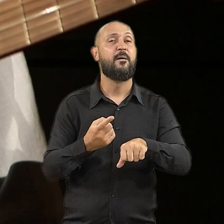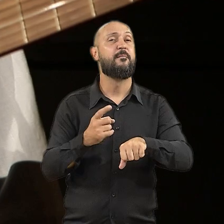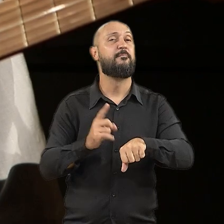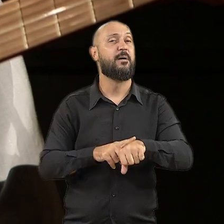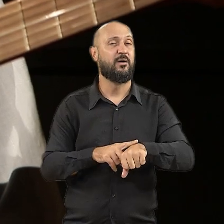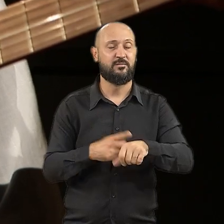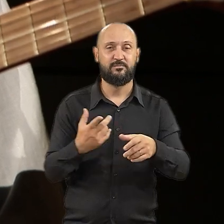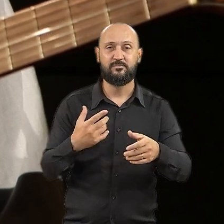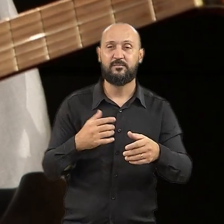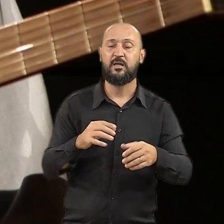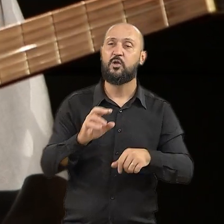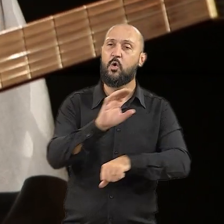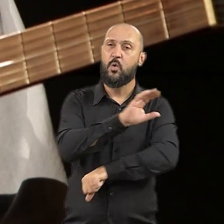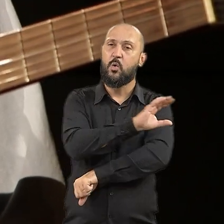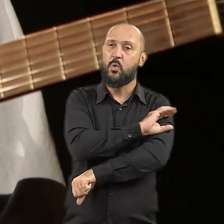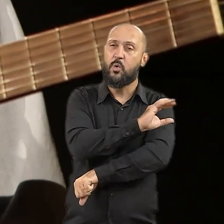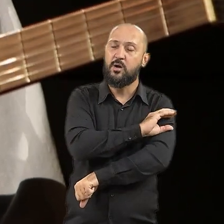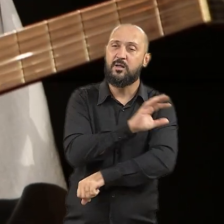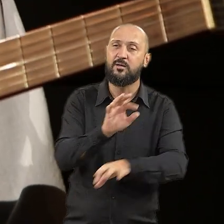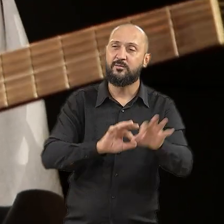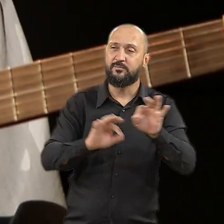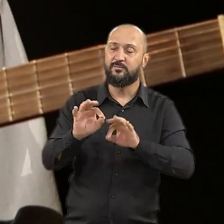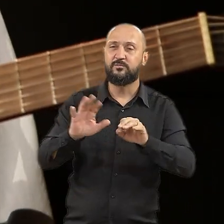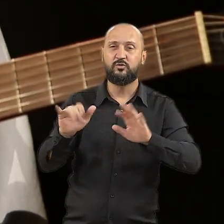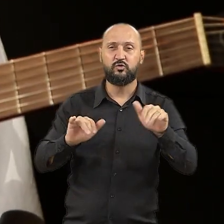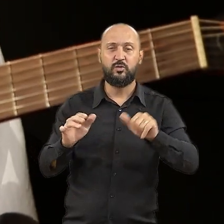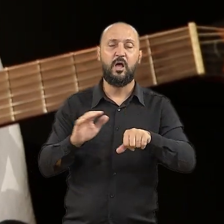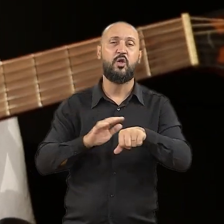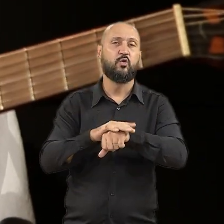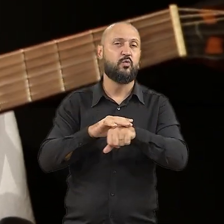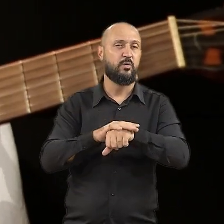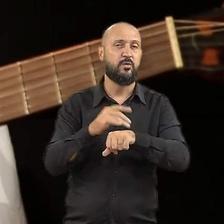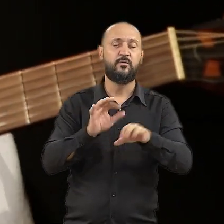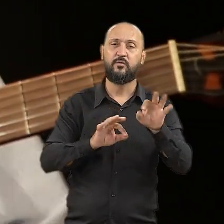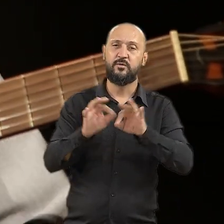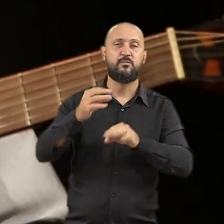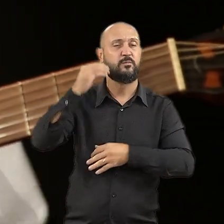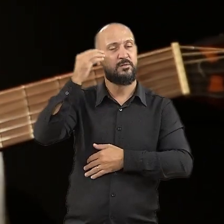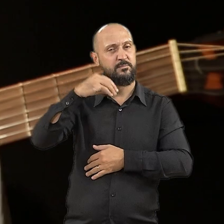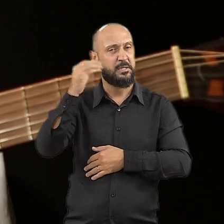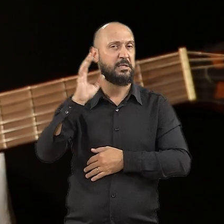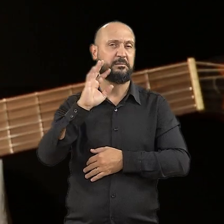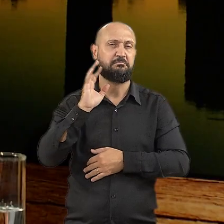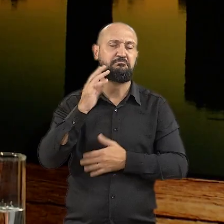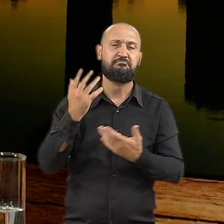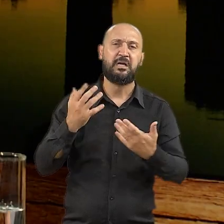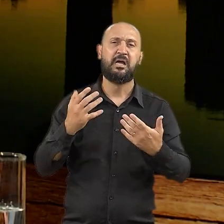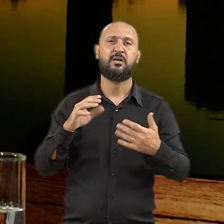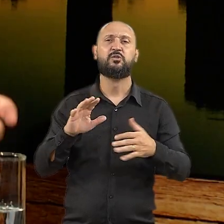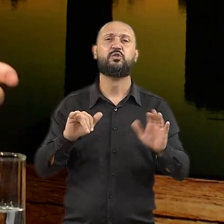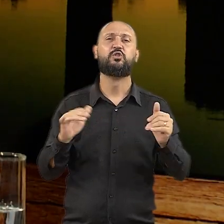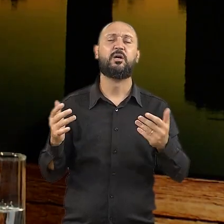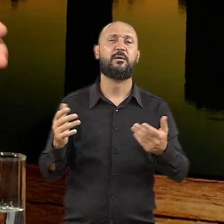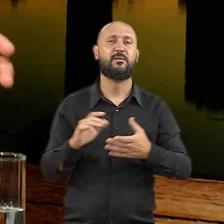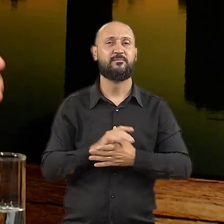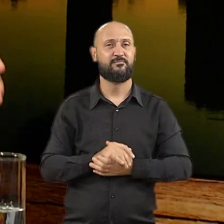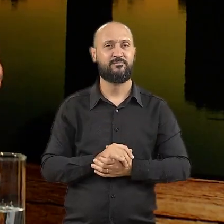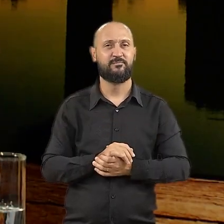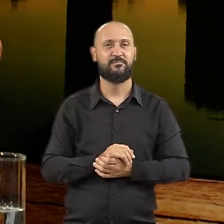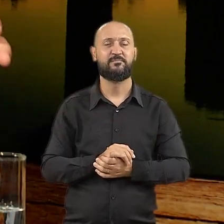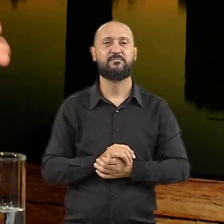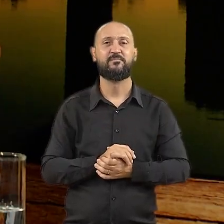ali. Olha, que bacana. E aí eu coordenava, eu estava toda a noite lá e eu fazia umas experiências muito legais por